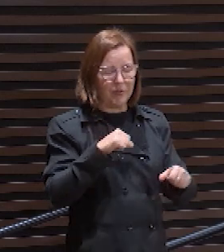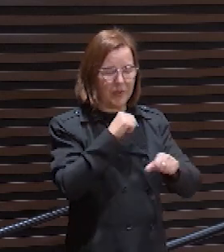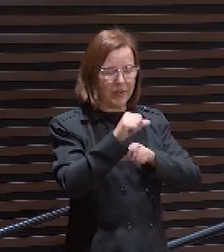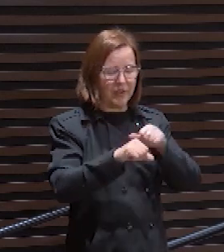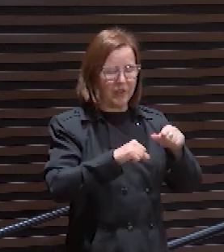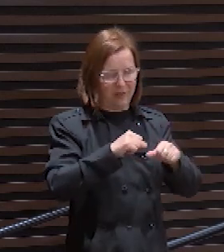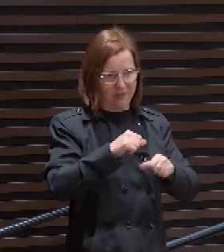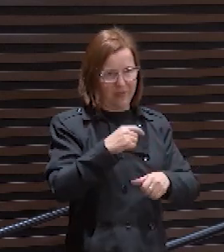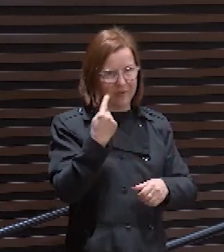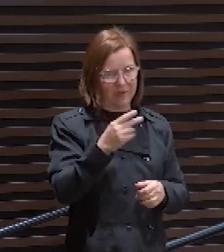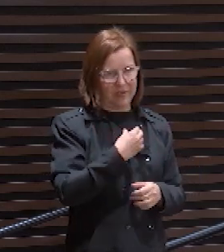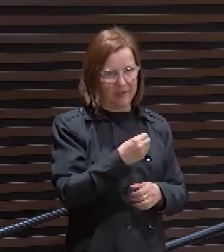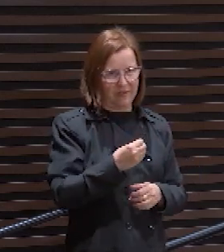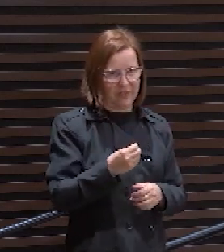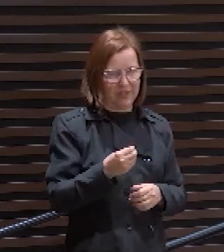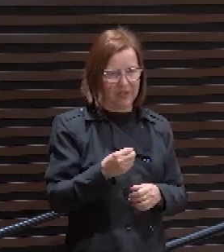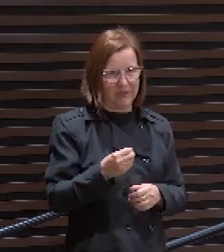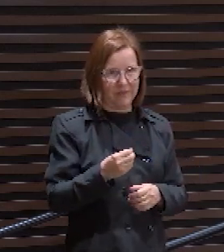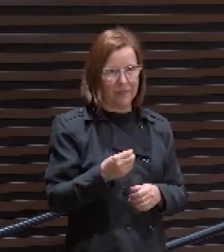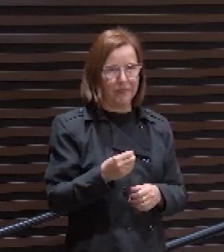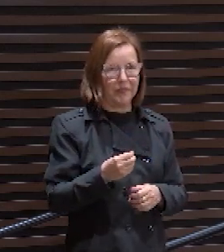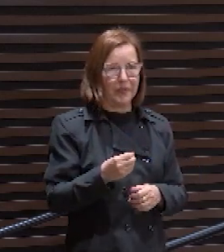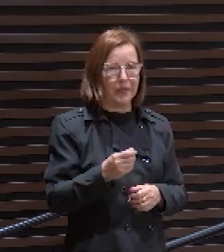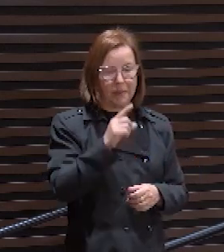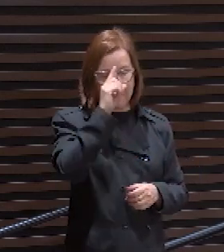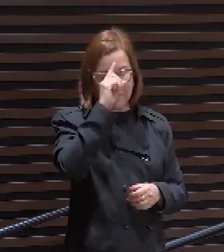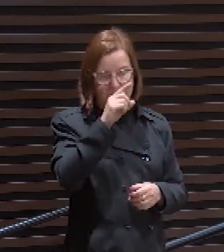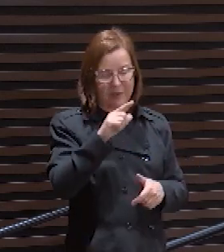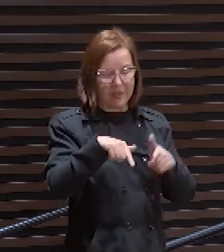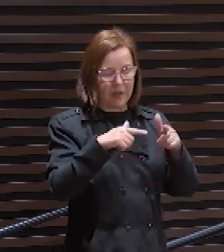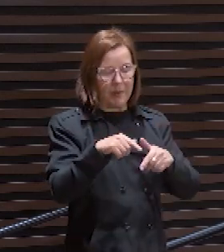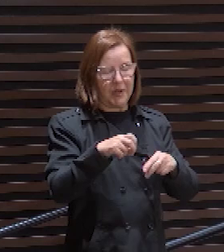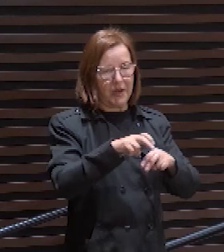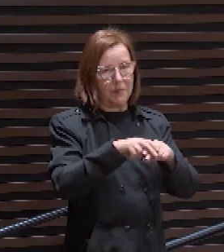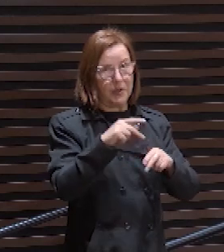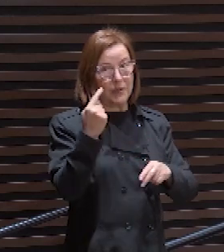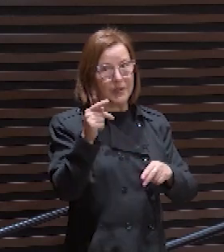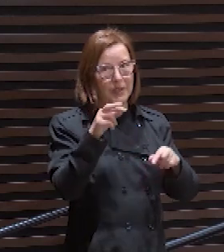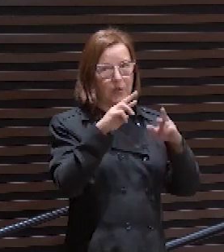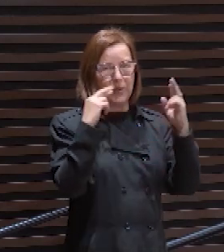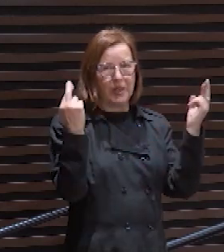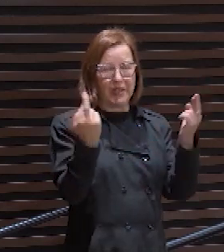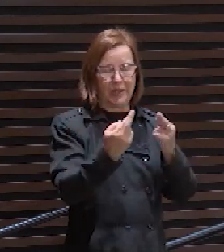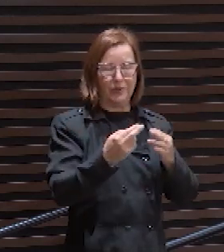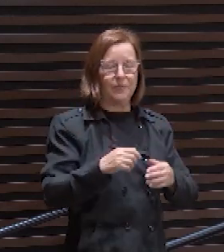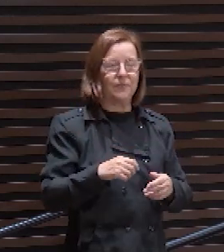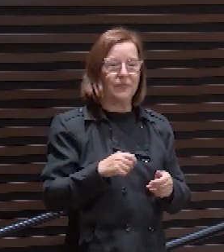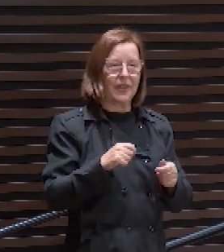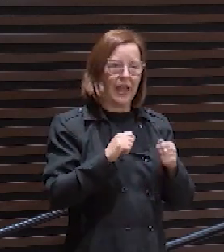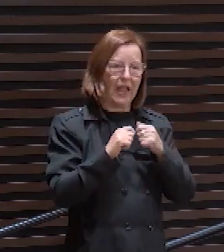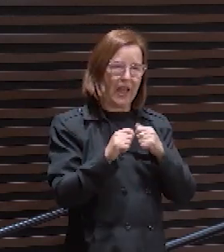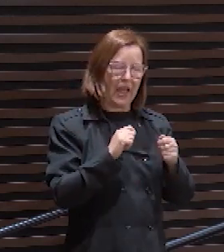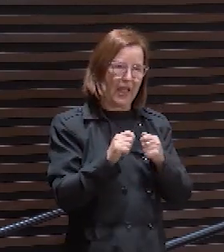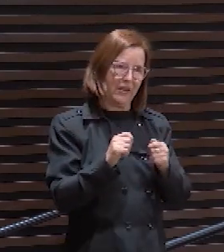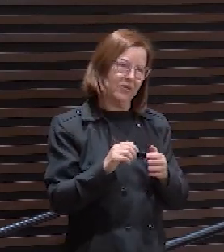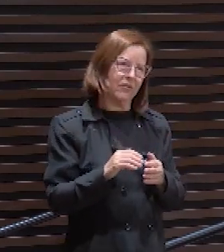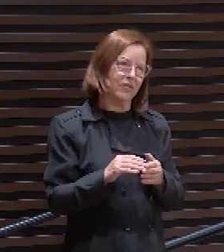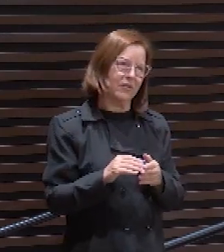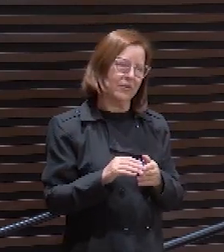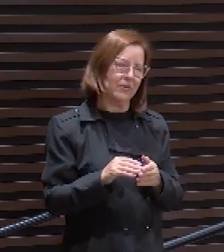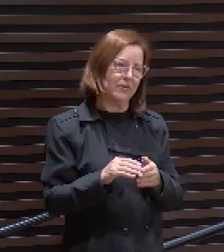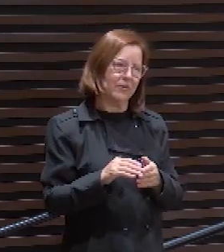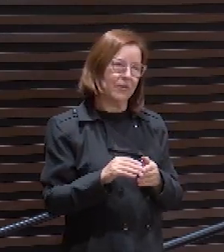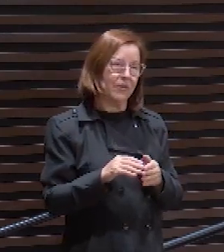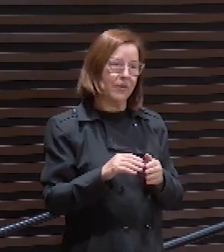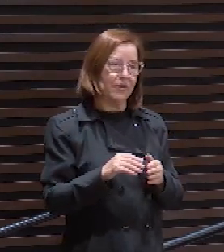o fazendo ser um trabalhador no seu reino. E nós olhamos para o livro de Atos, porque acabamos de ver, e vemos